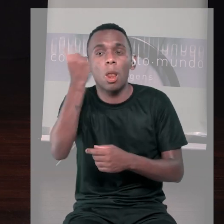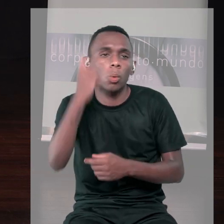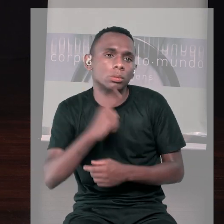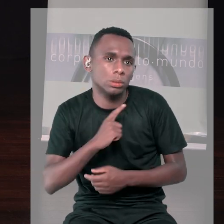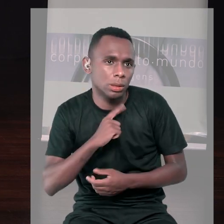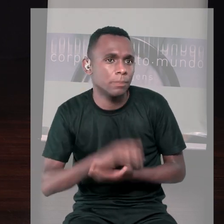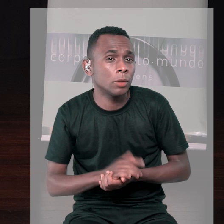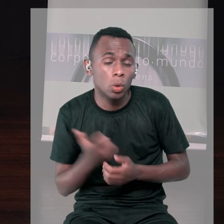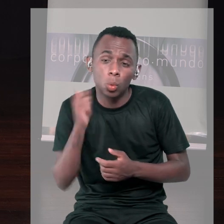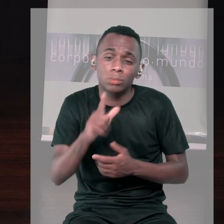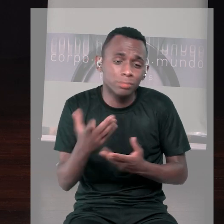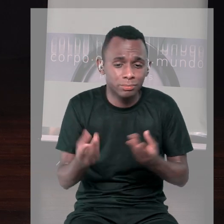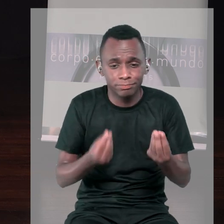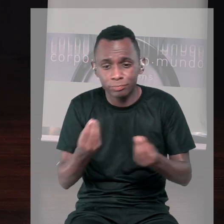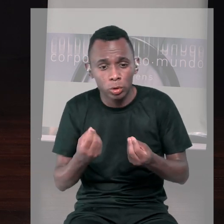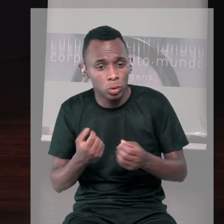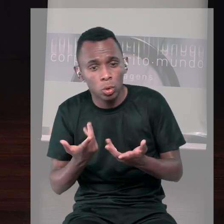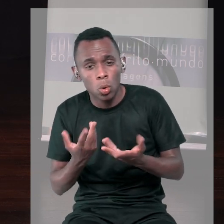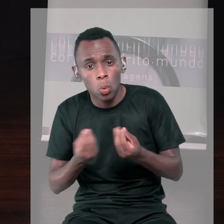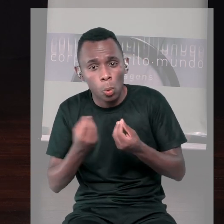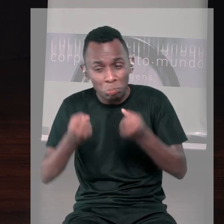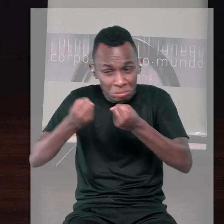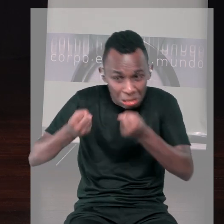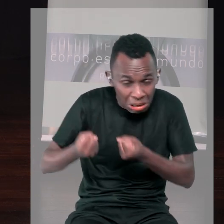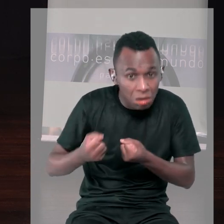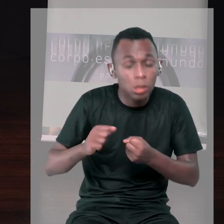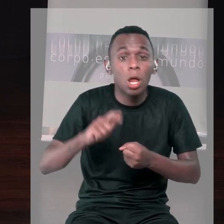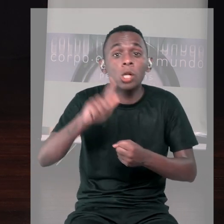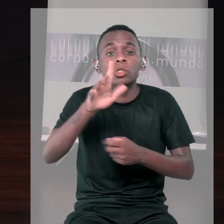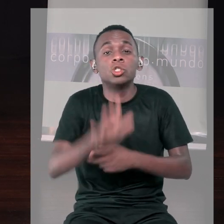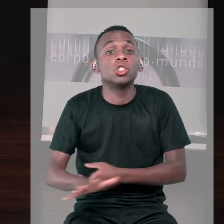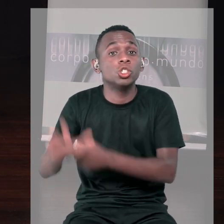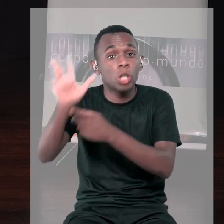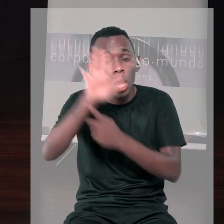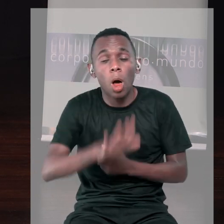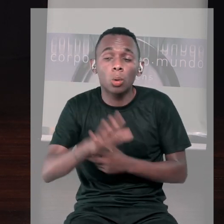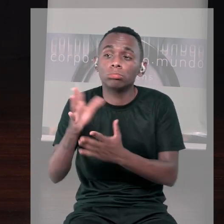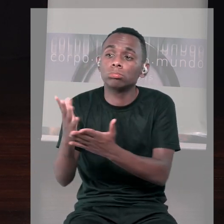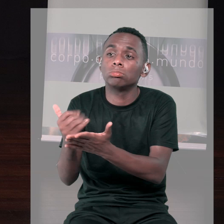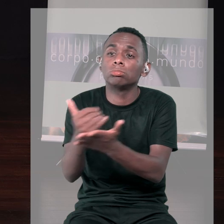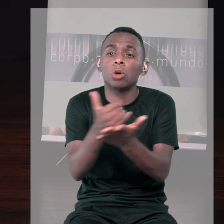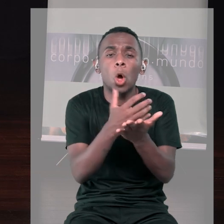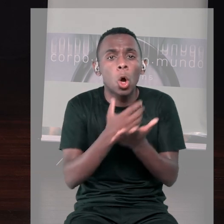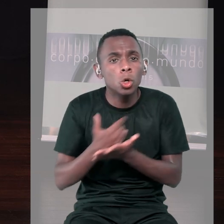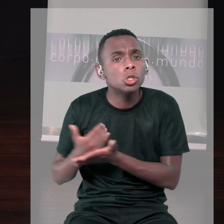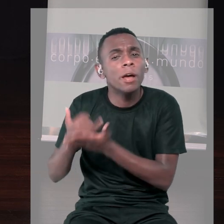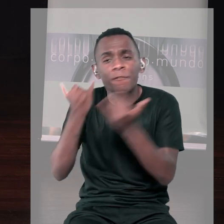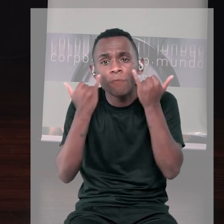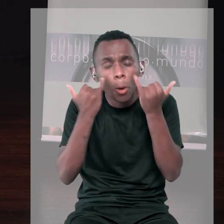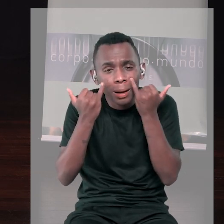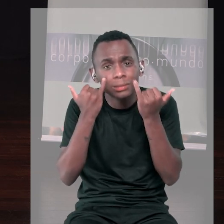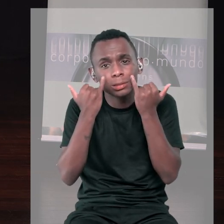gente consegue calcular o número de tanques, isso e aquilo, mas, em geral, né, esses números podem atingir, depois de um certo tempo, um